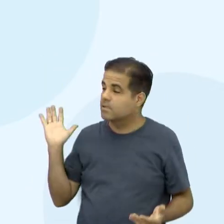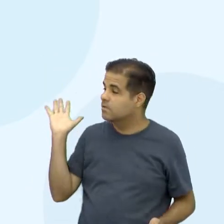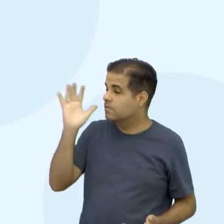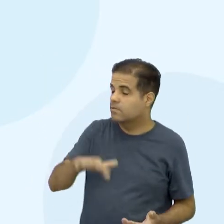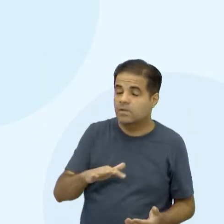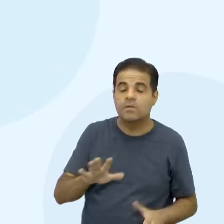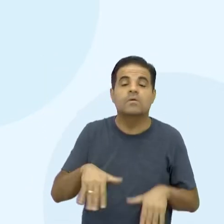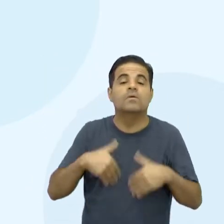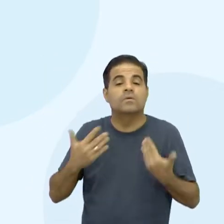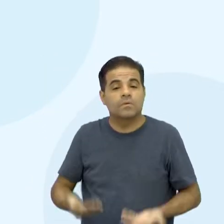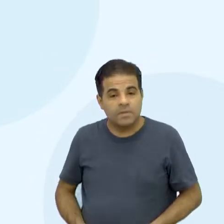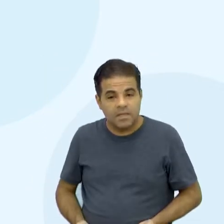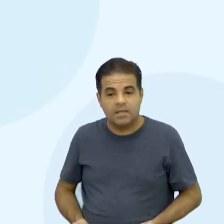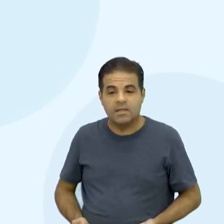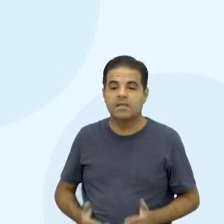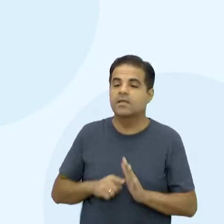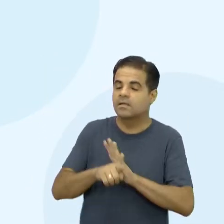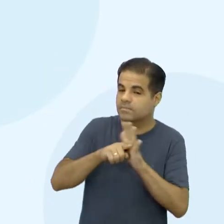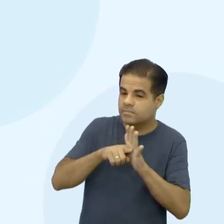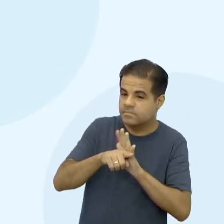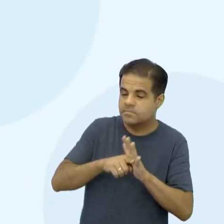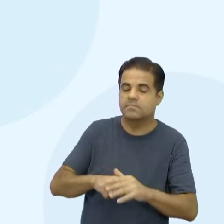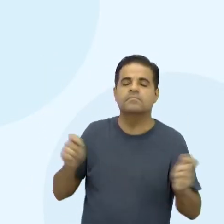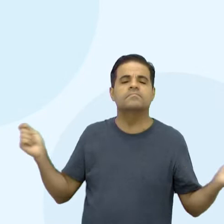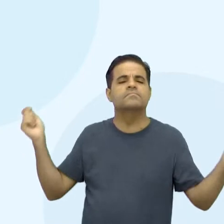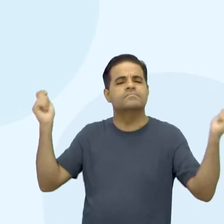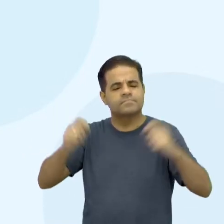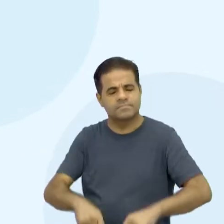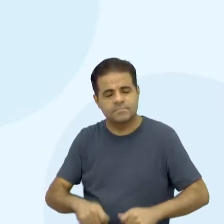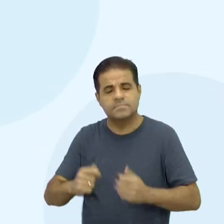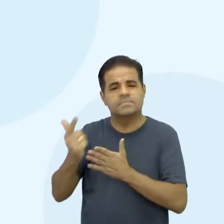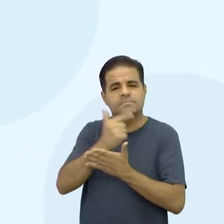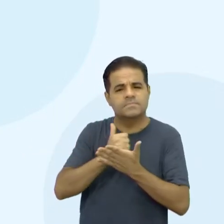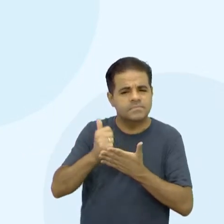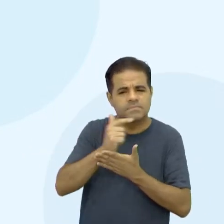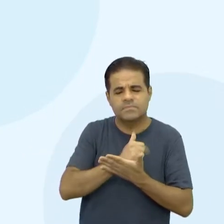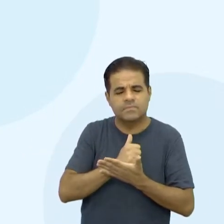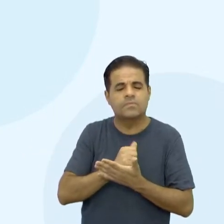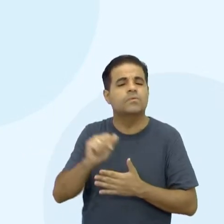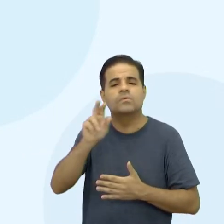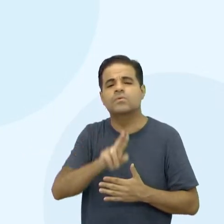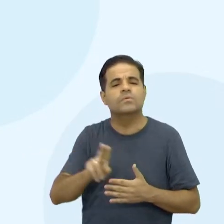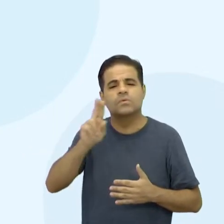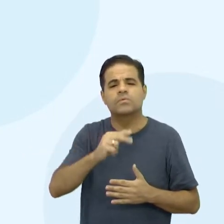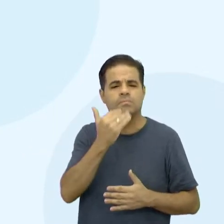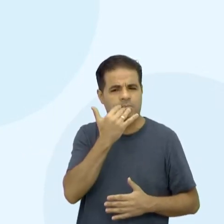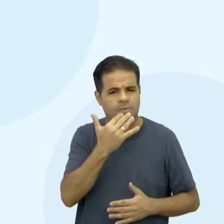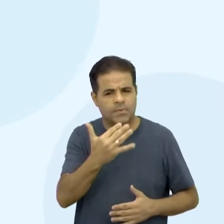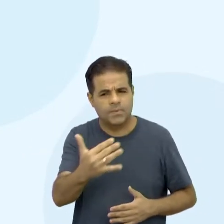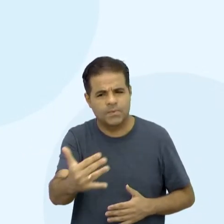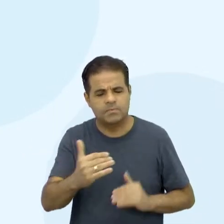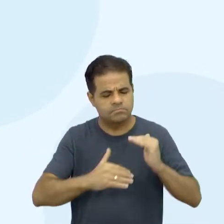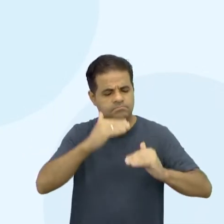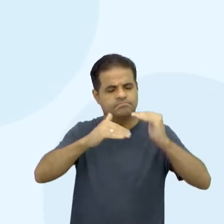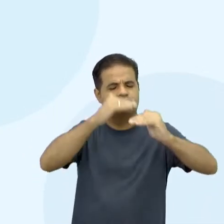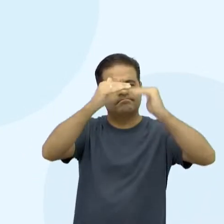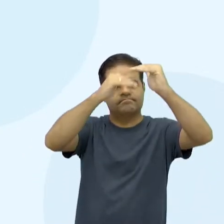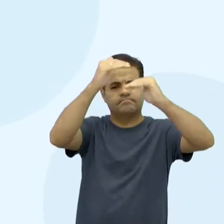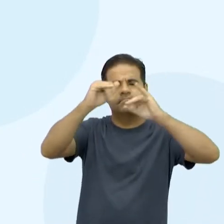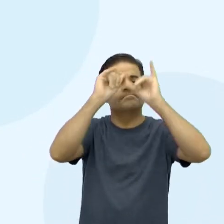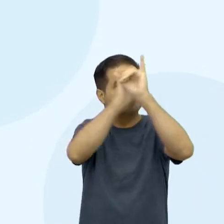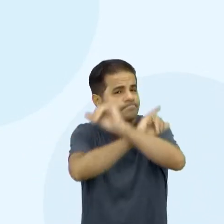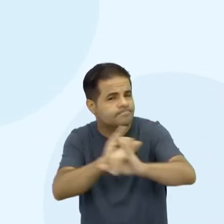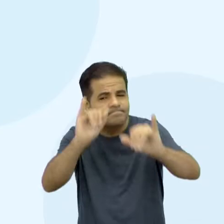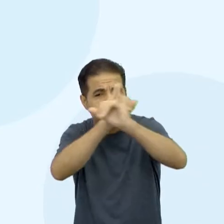Fernanda? Pesquisa e possibilidades de layout e o uso das cores no processo de criação em